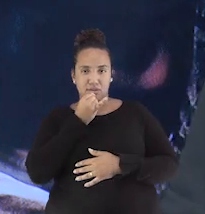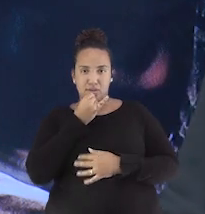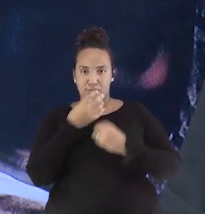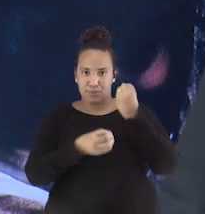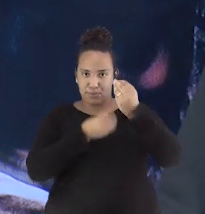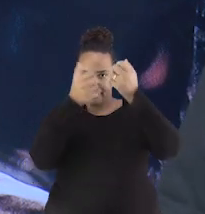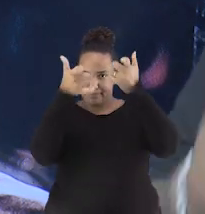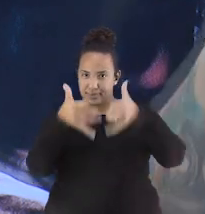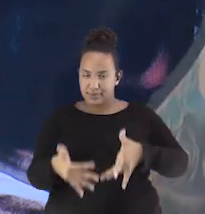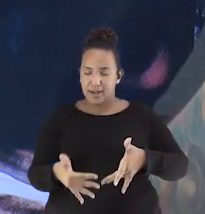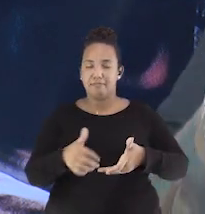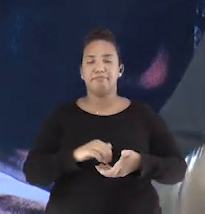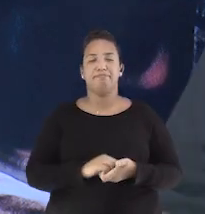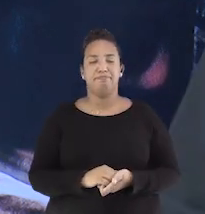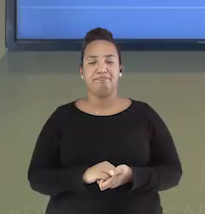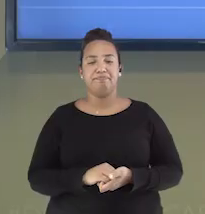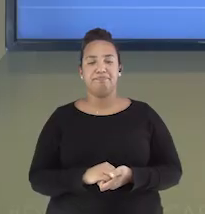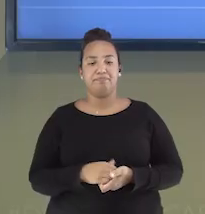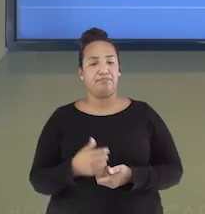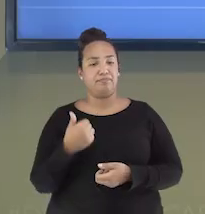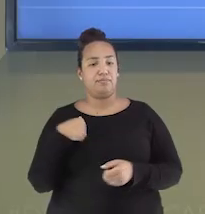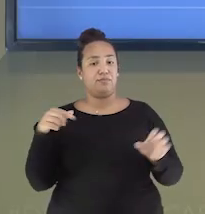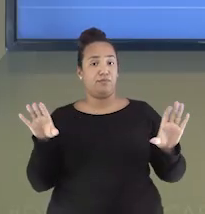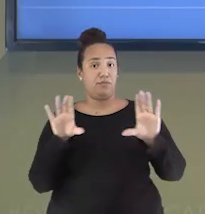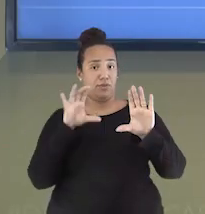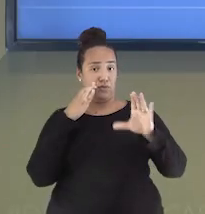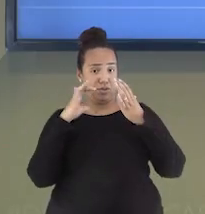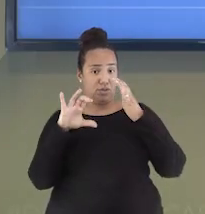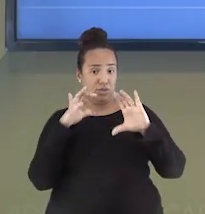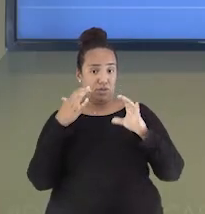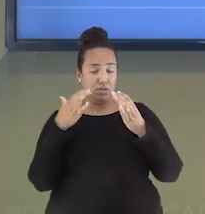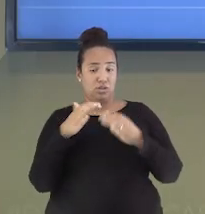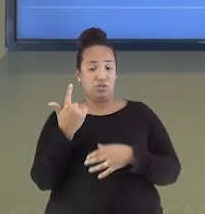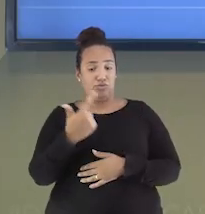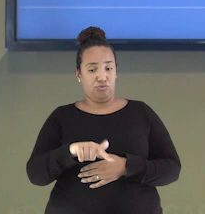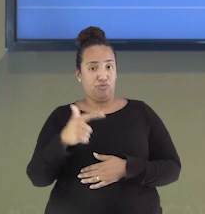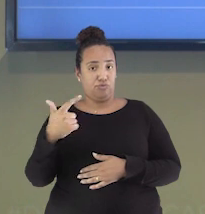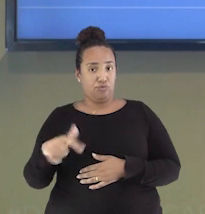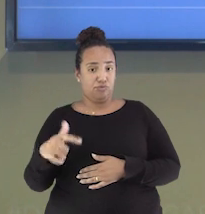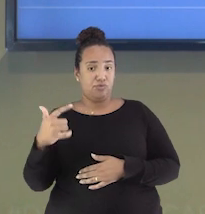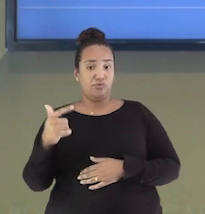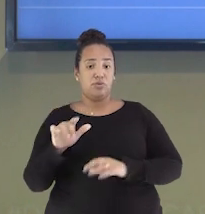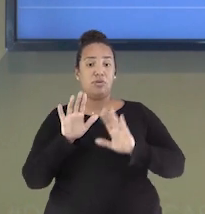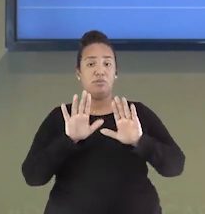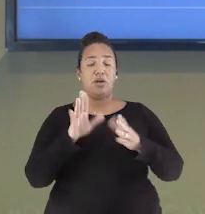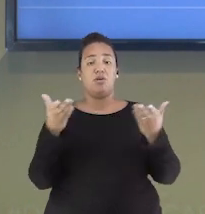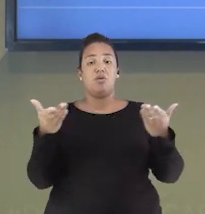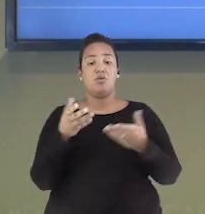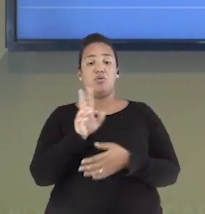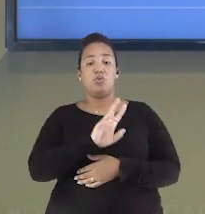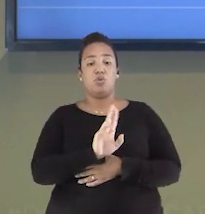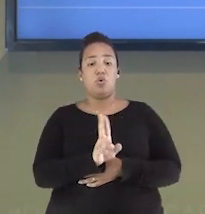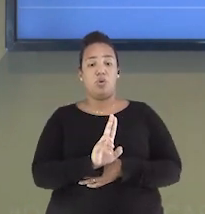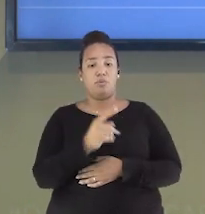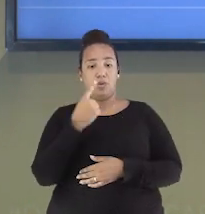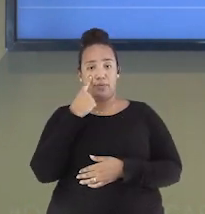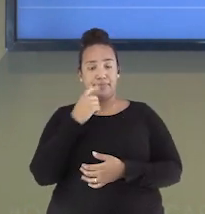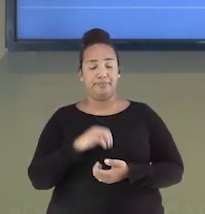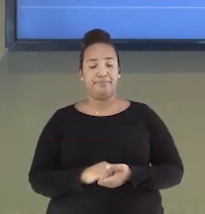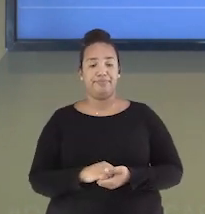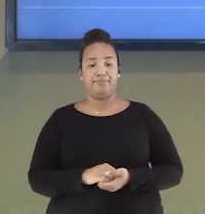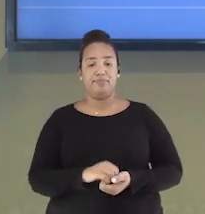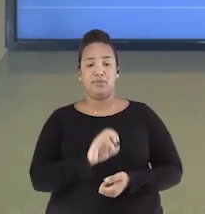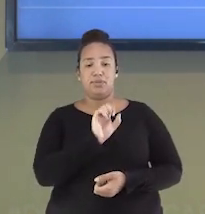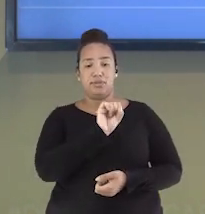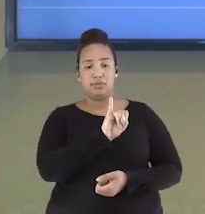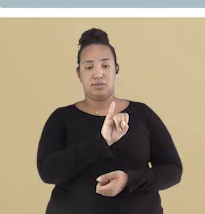o de exemplo para explicar isso para vocês eu vou cantar as notas dela de novo mas só que falando o nome das notas